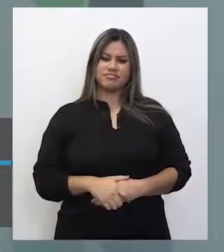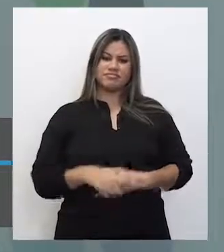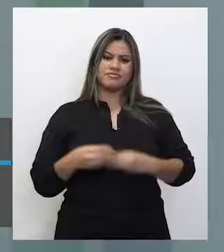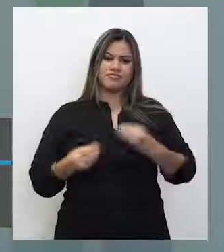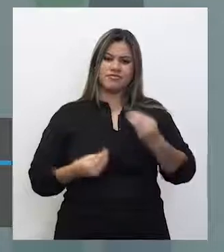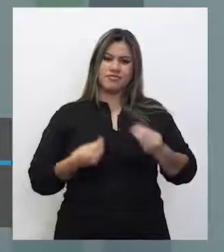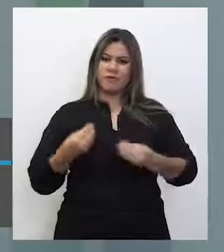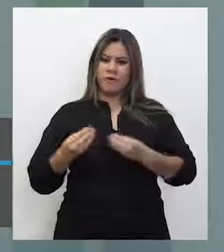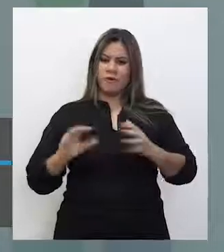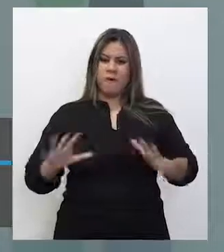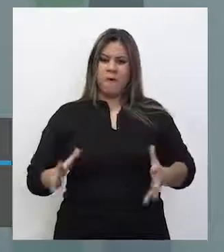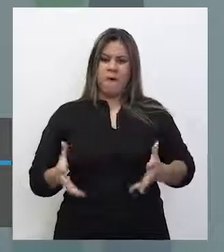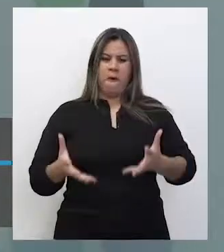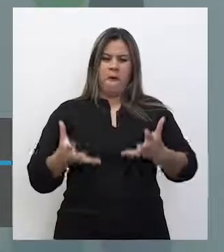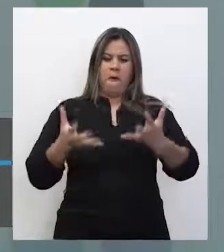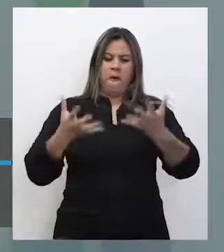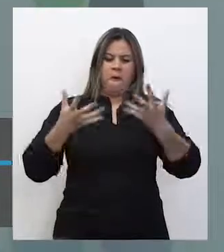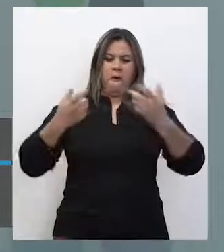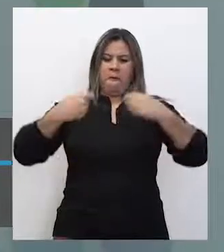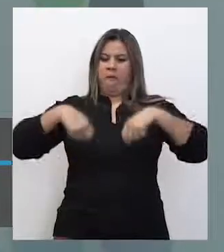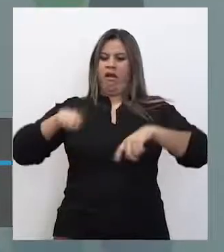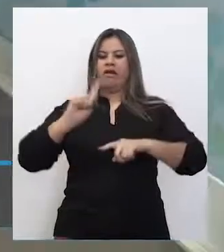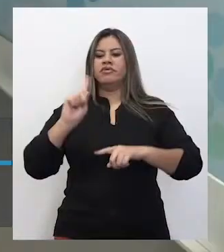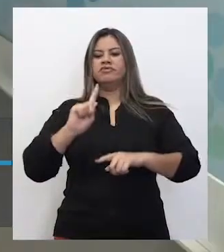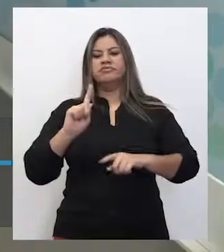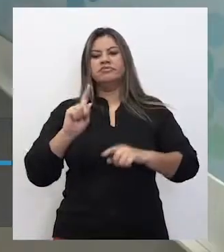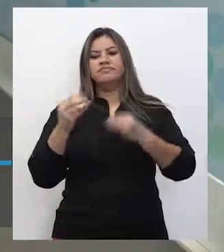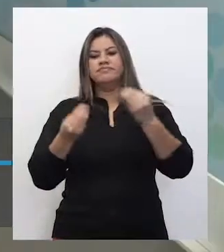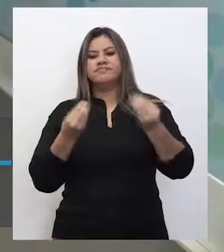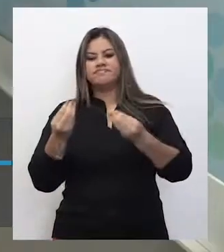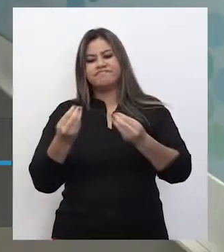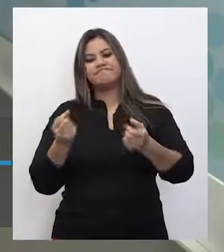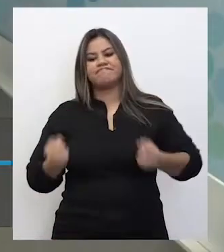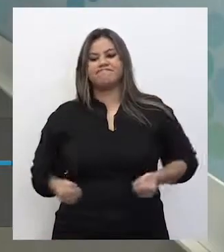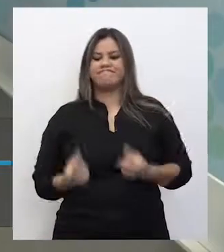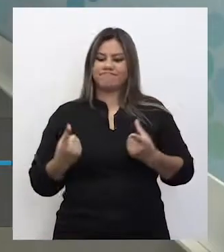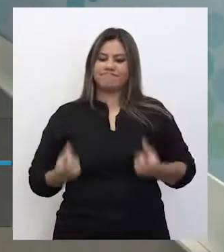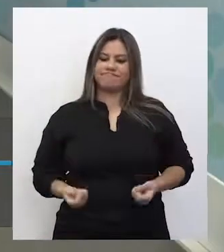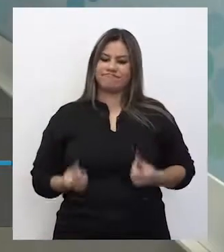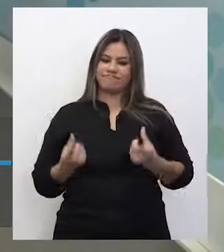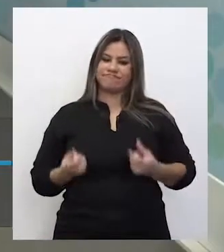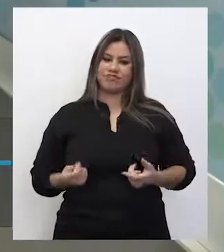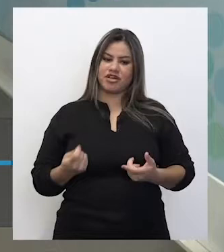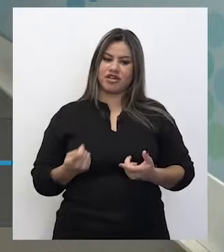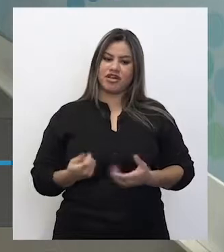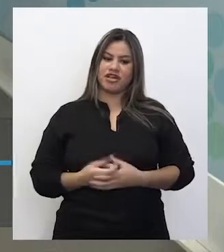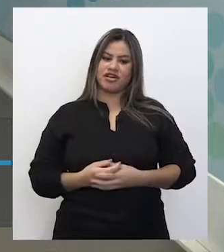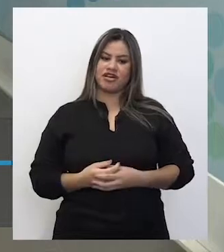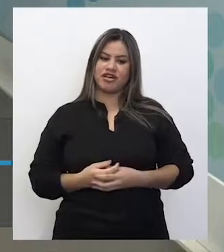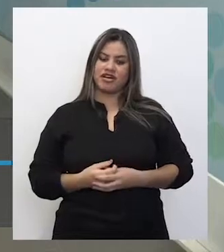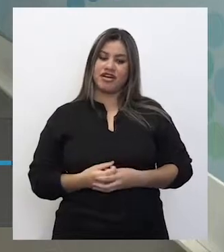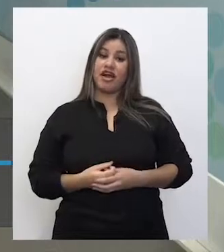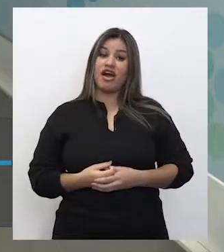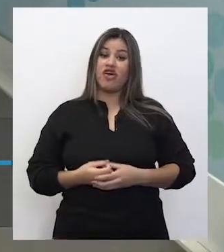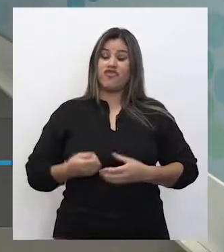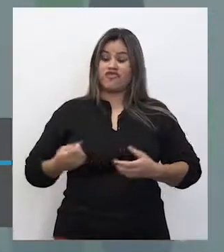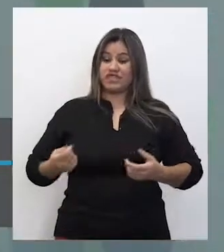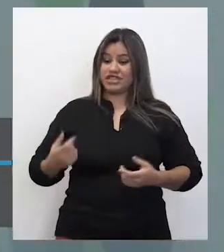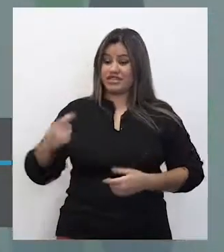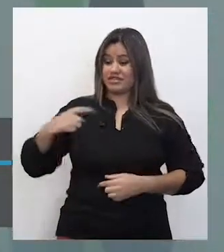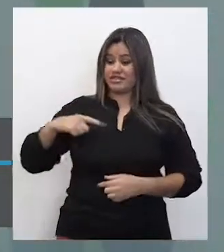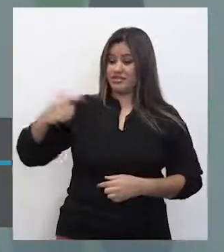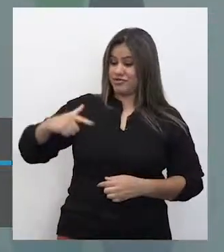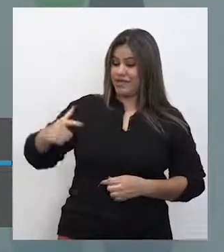é motivada a comprar desnecessariamente. Você gasta o que não tem para comprar o que você não precisa para mostrar para quem você não gosta.